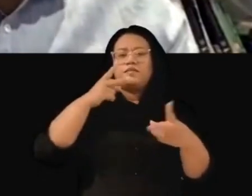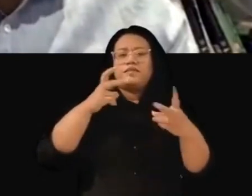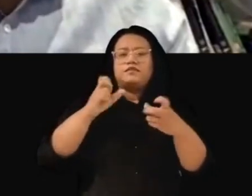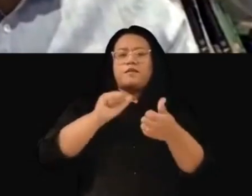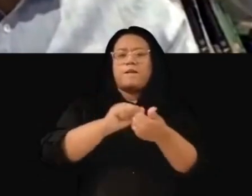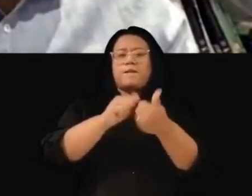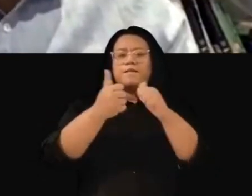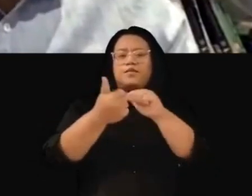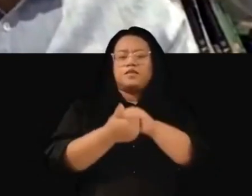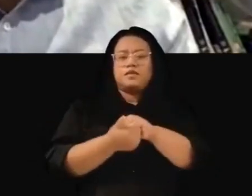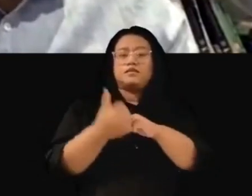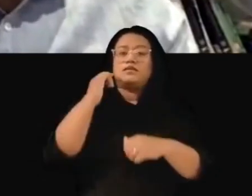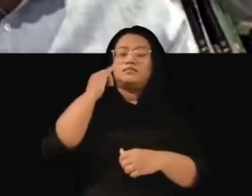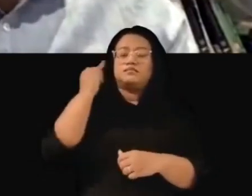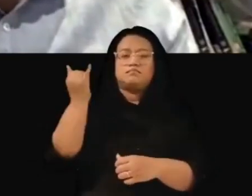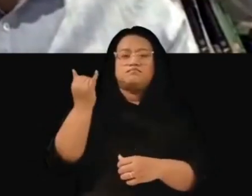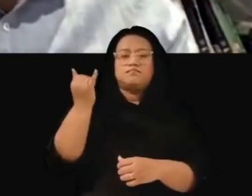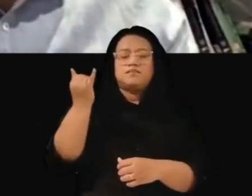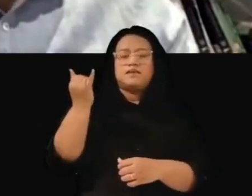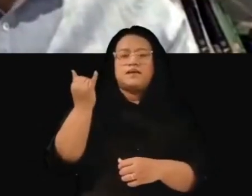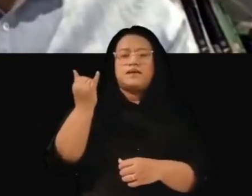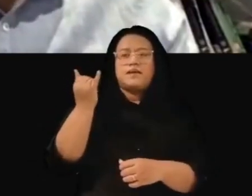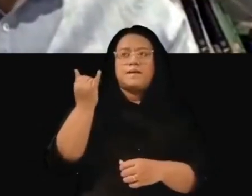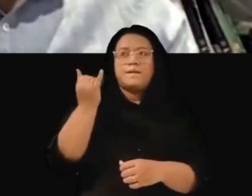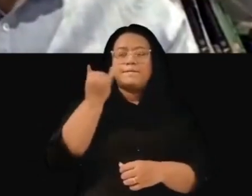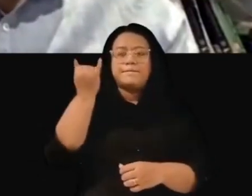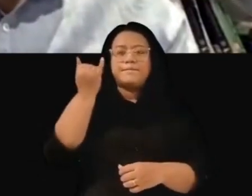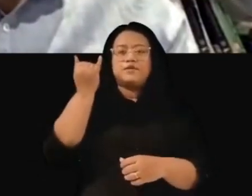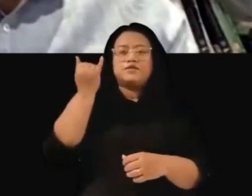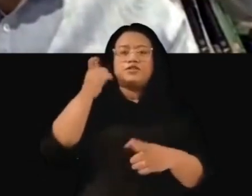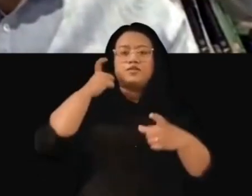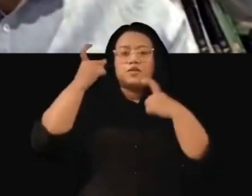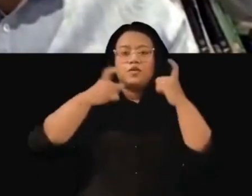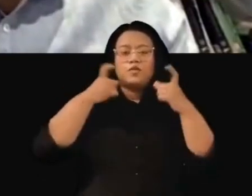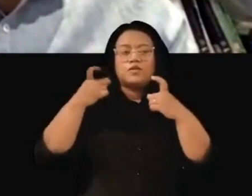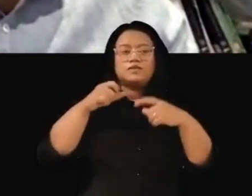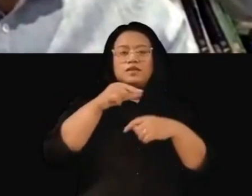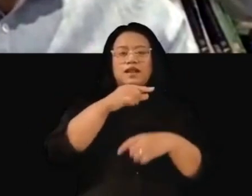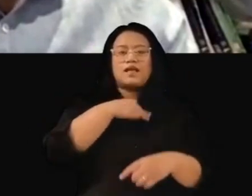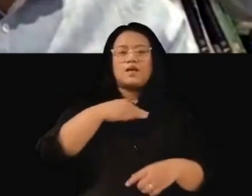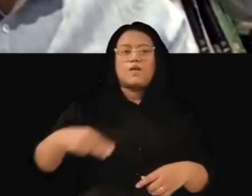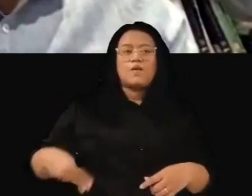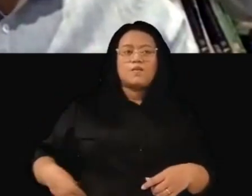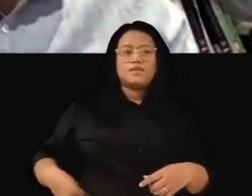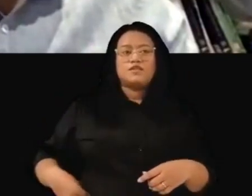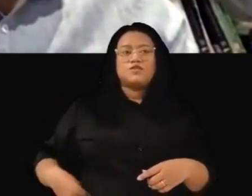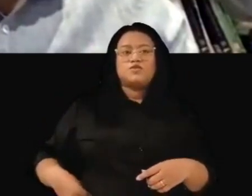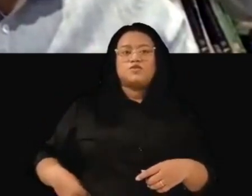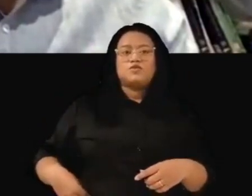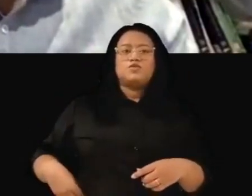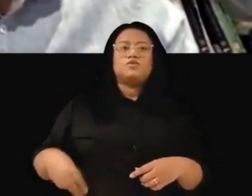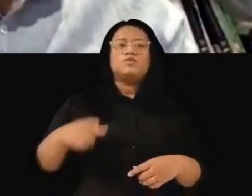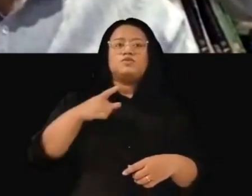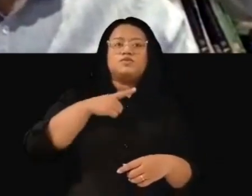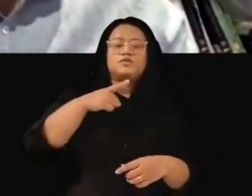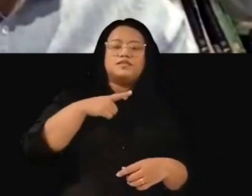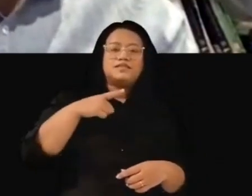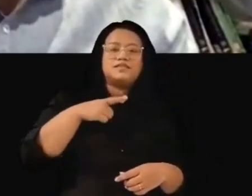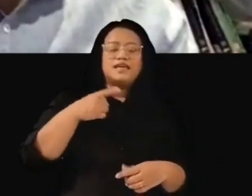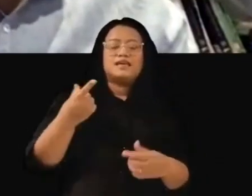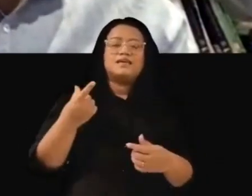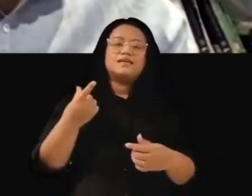muito preocupante, ao ponto de um ministro, um ex-ministro do Meio Ambiente, falar que ia passar a boiada numa reunião e passar impune, embora ele